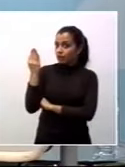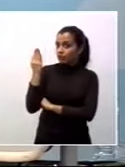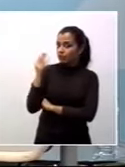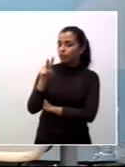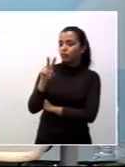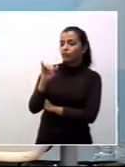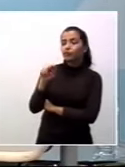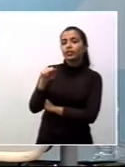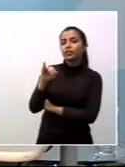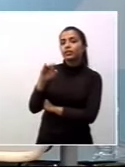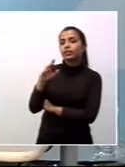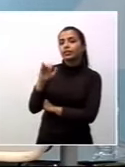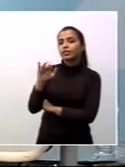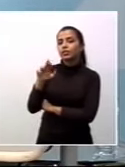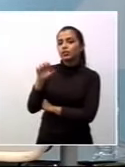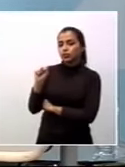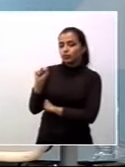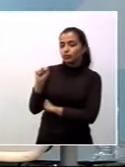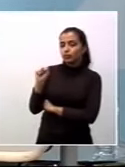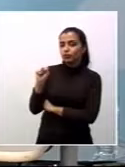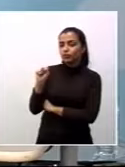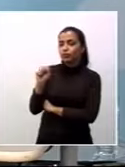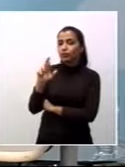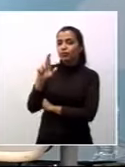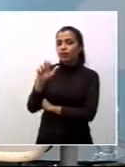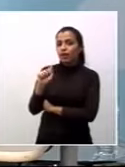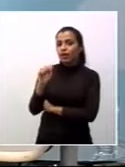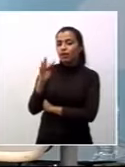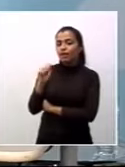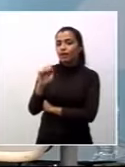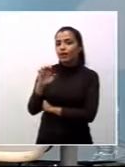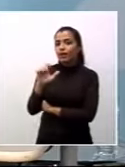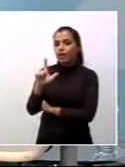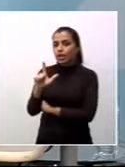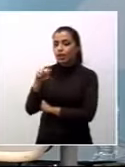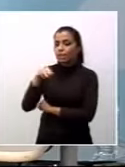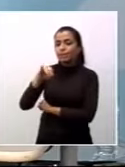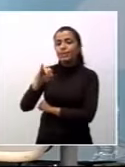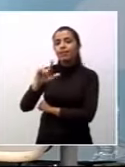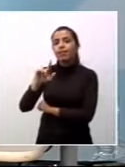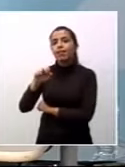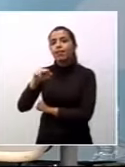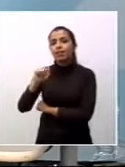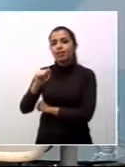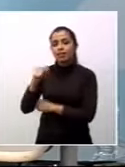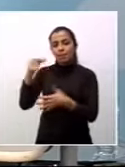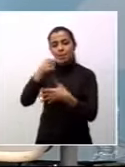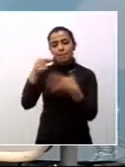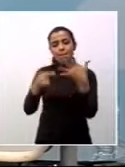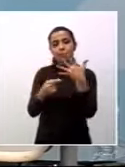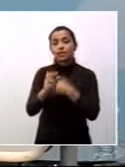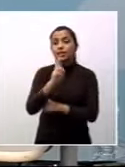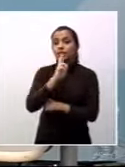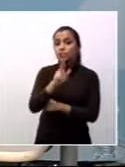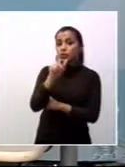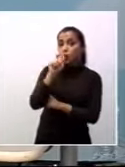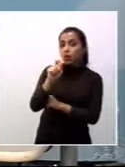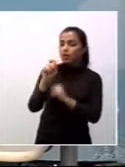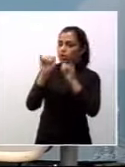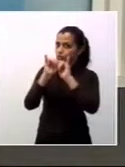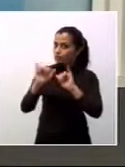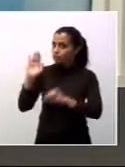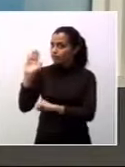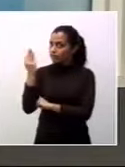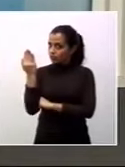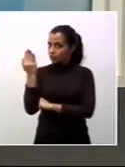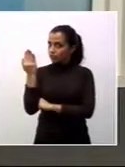o rafael a milena todo mundo notícias falsas e aí professora